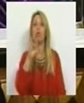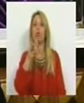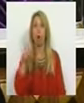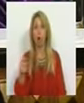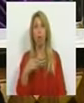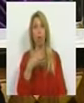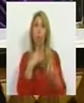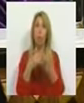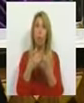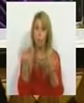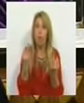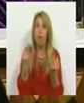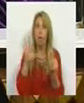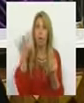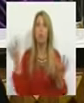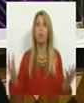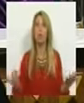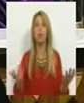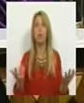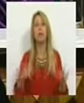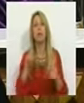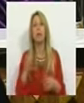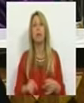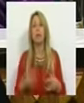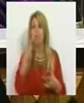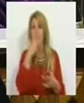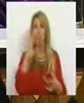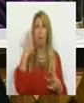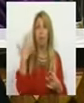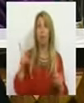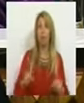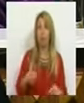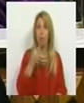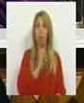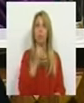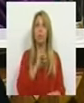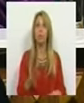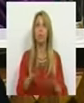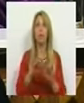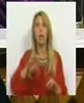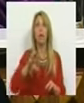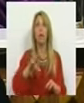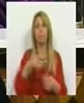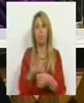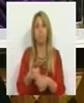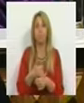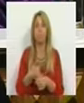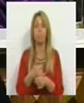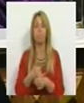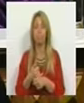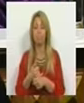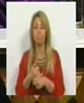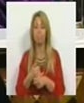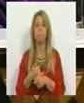coloco a questão se efetivamente isto vai acontecer. E já agora se também vai acontecer para os Açores, enquanto região insular